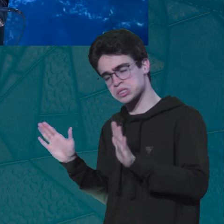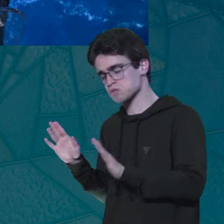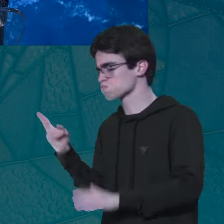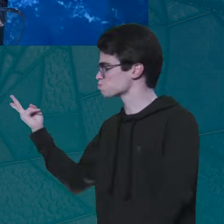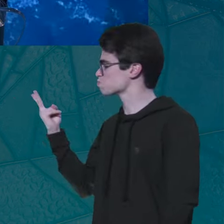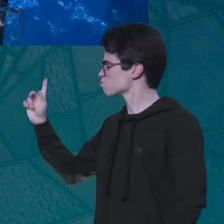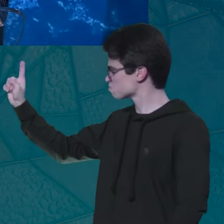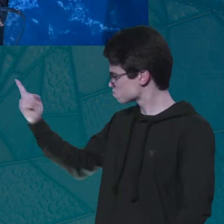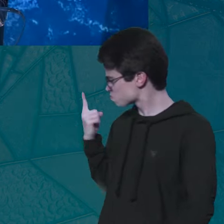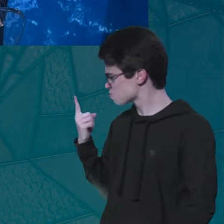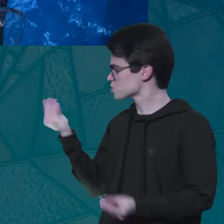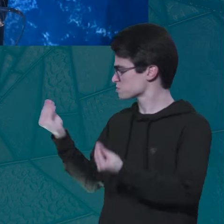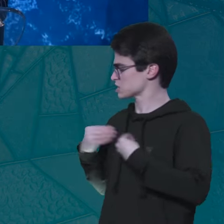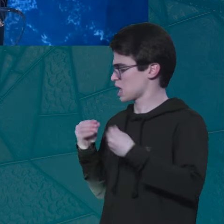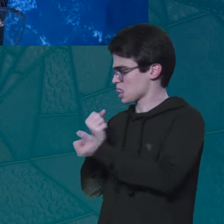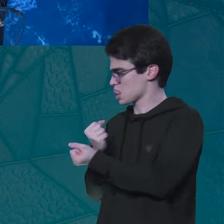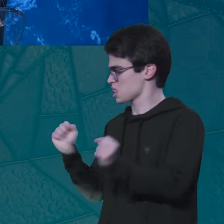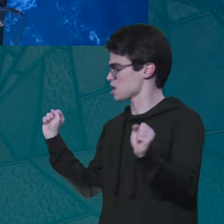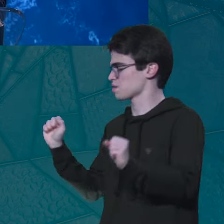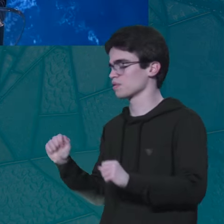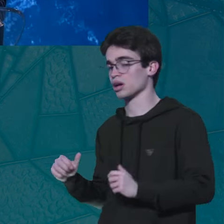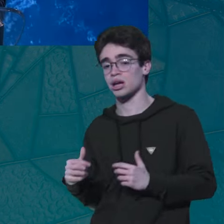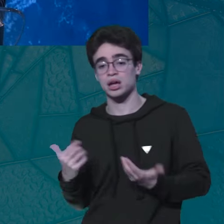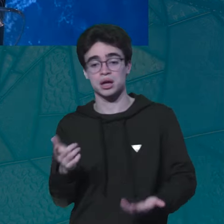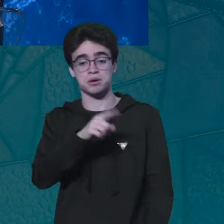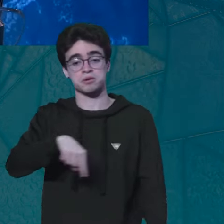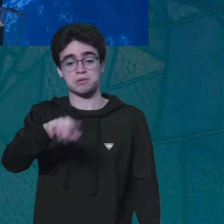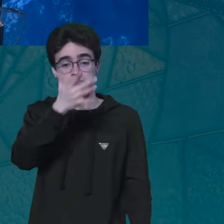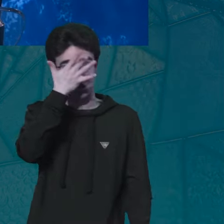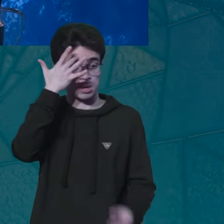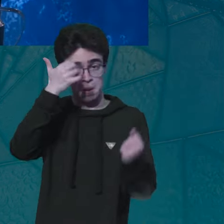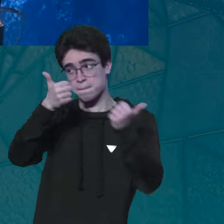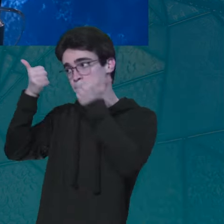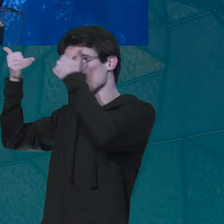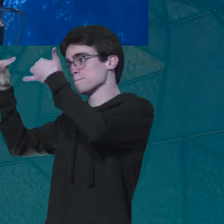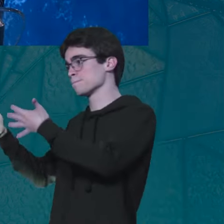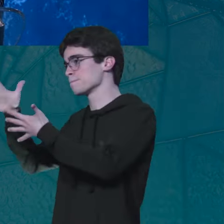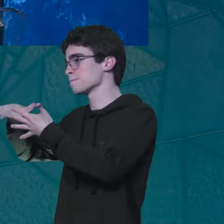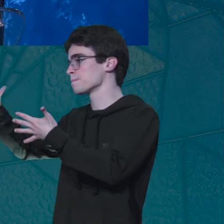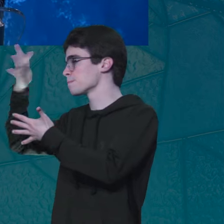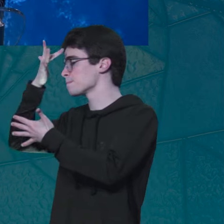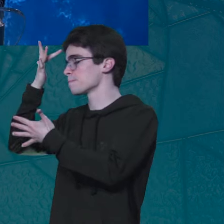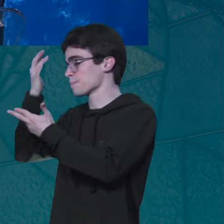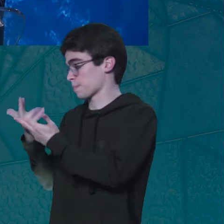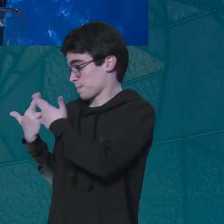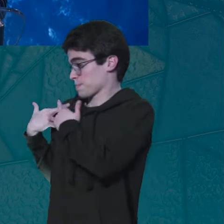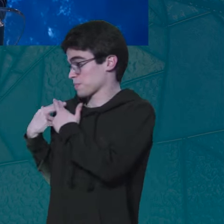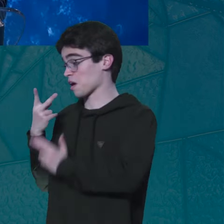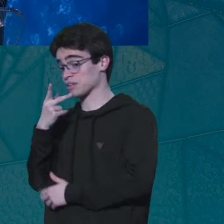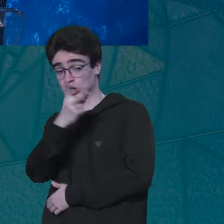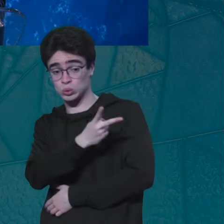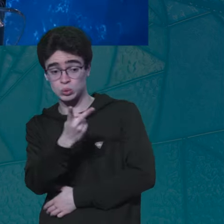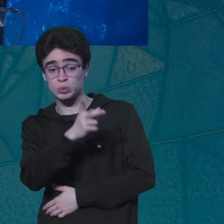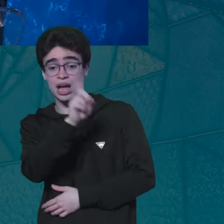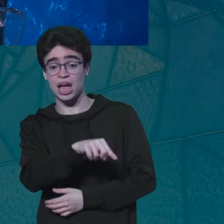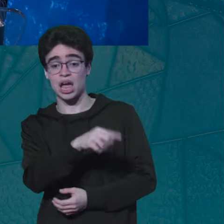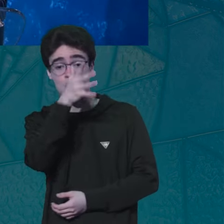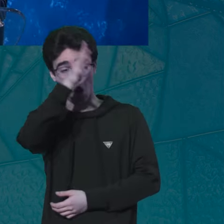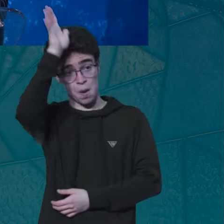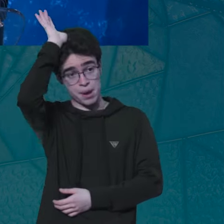eles mesmos e nos libertem." Os soldados relataram isso aos magistrados, os quais, ouvindo que Paulo e Silas eram romanos,